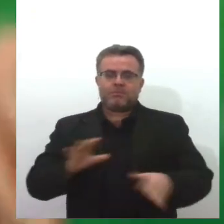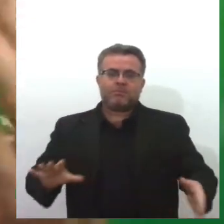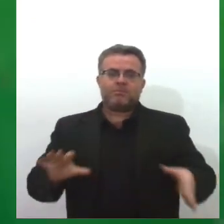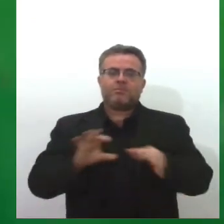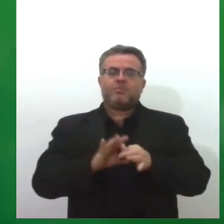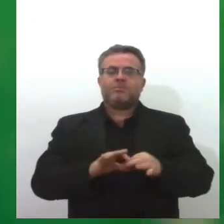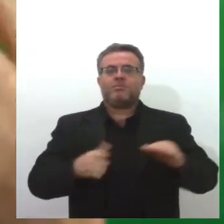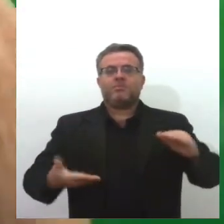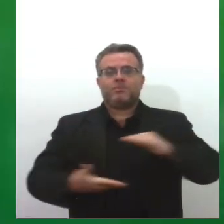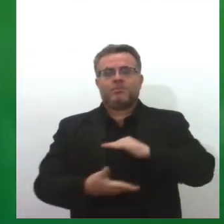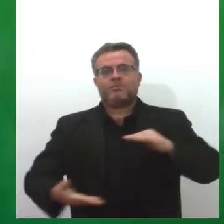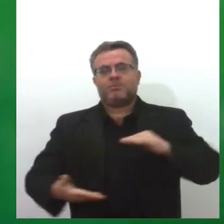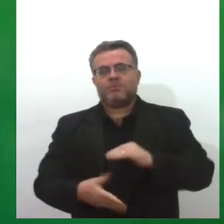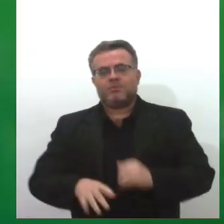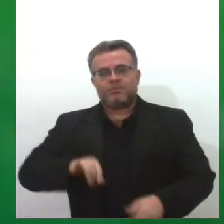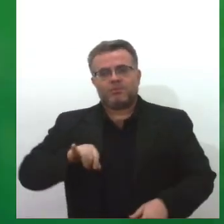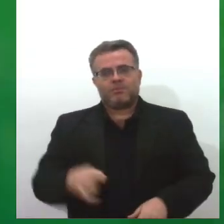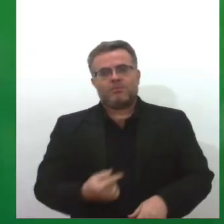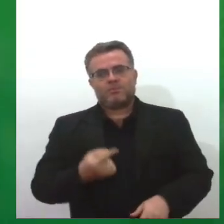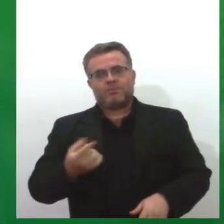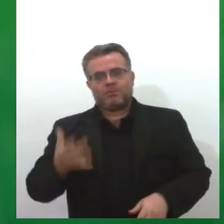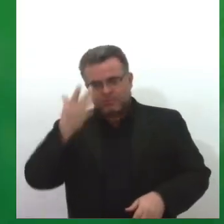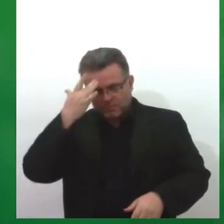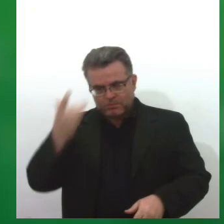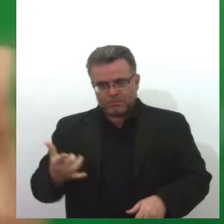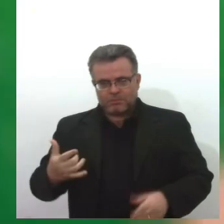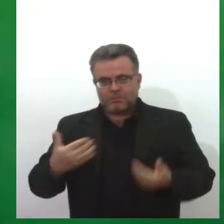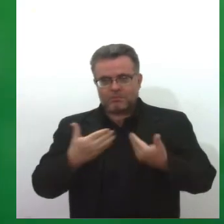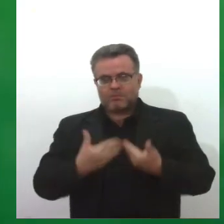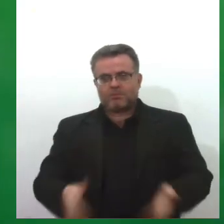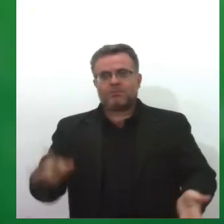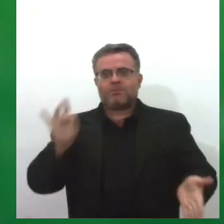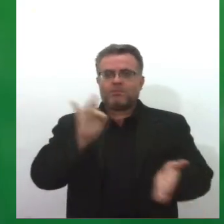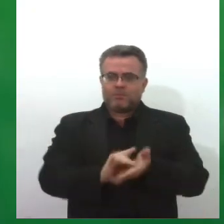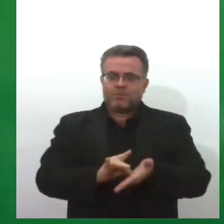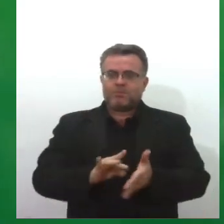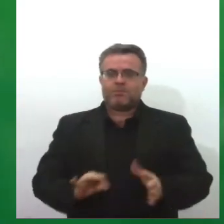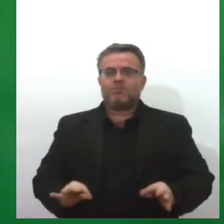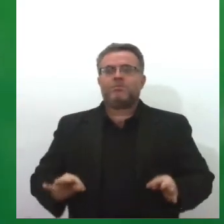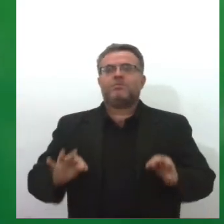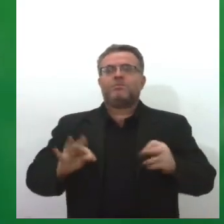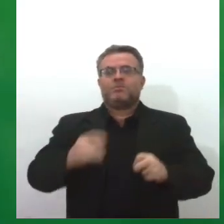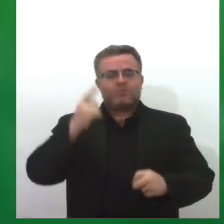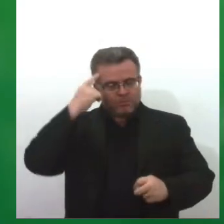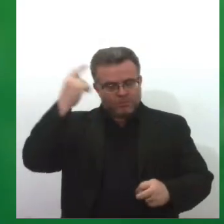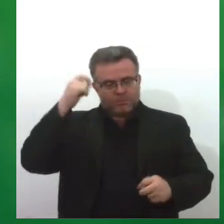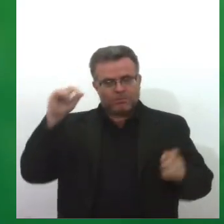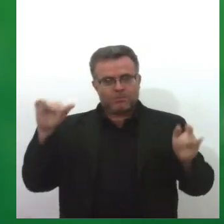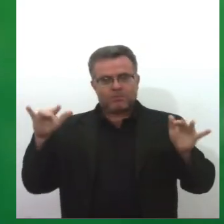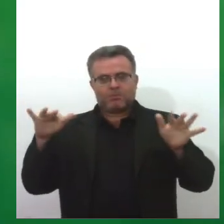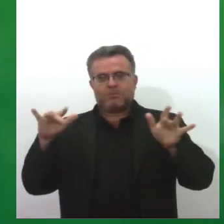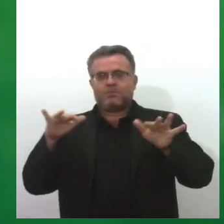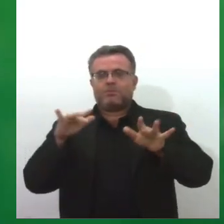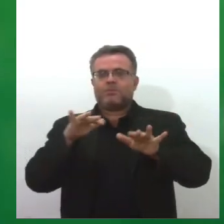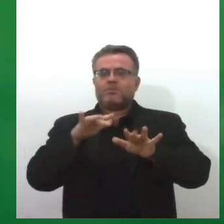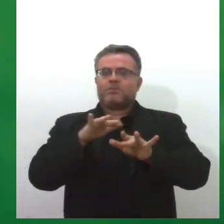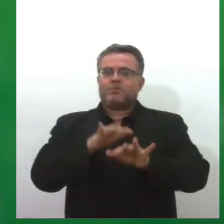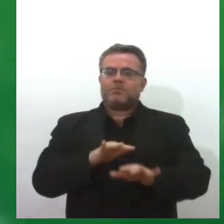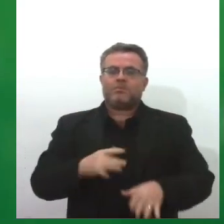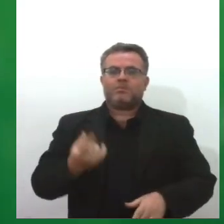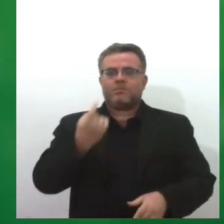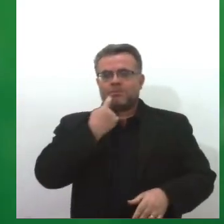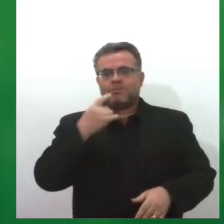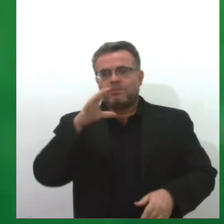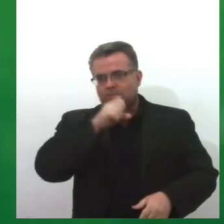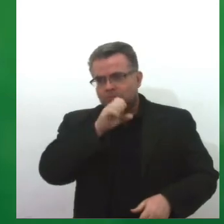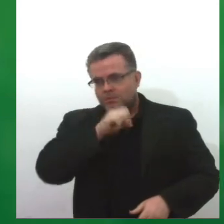SEBRAE. Aproveite, amanhã será a abertura oficial com todas as autoridades. Aproveitem, ainda temos a sexta e o sábado